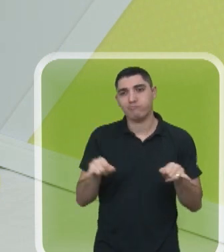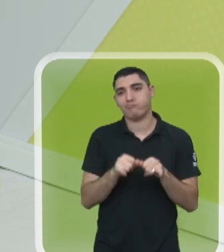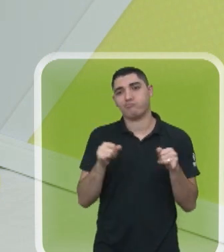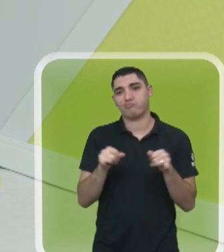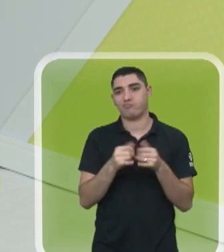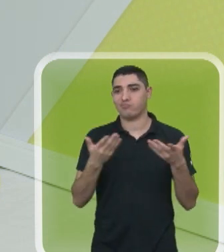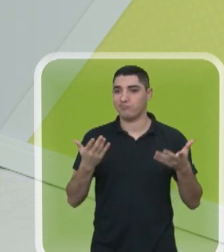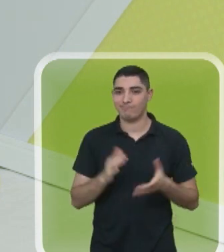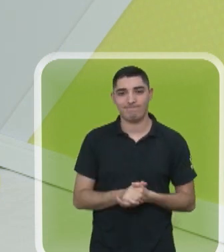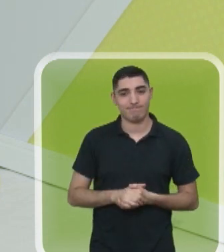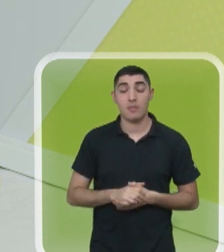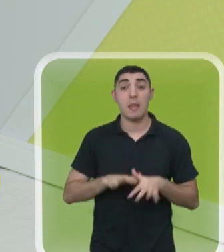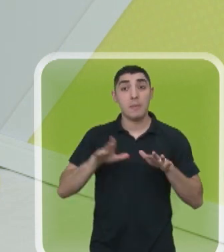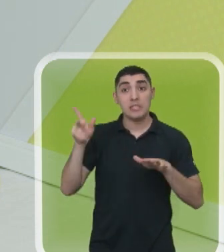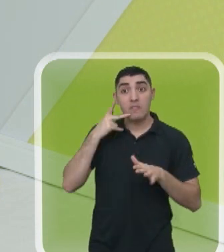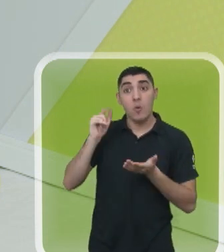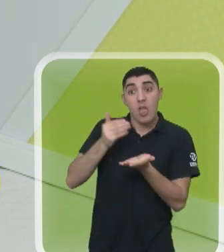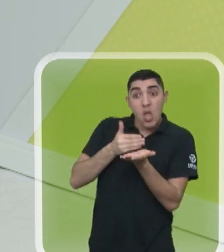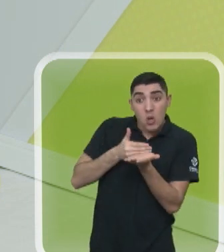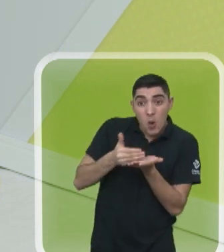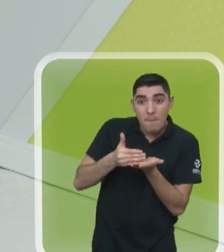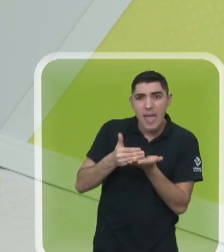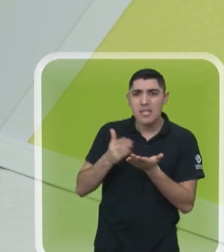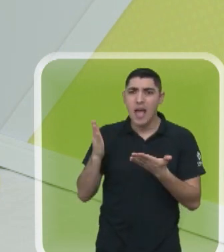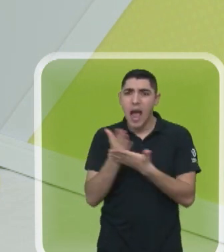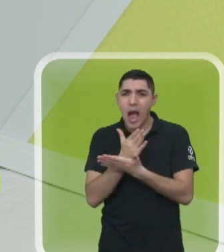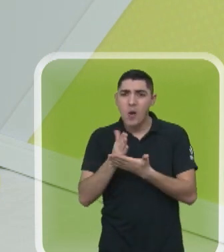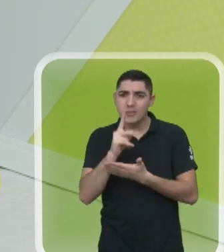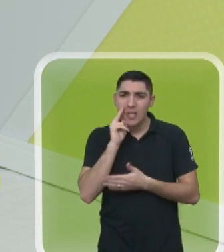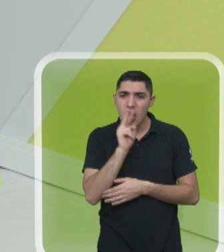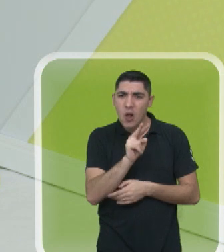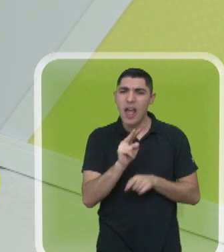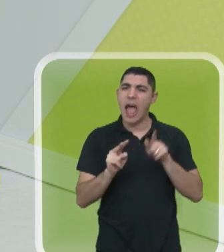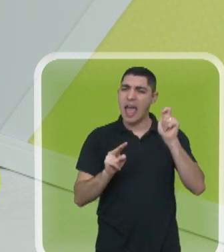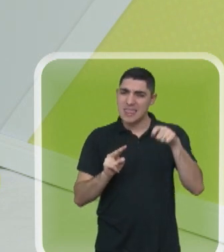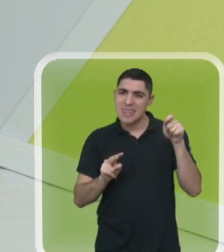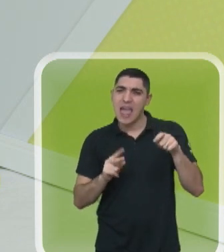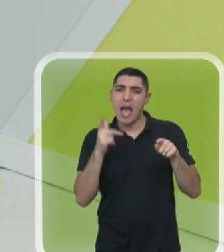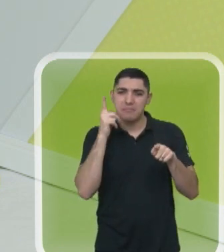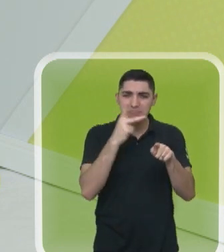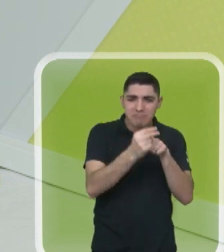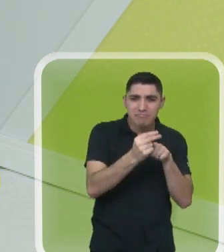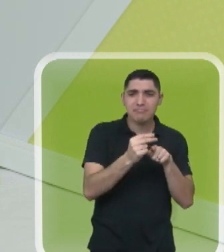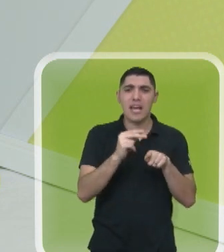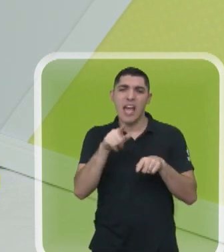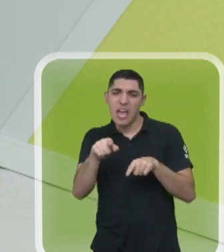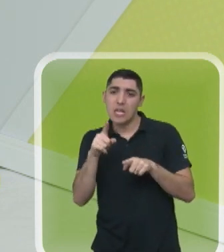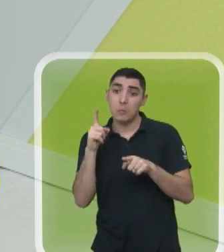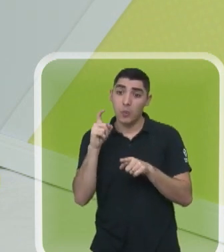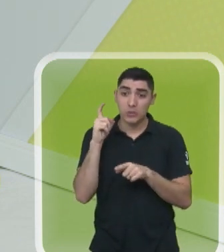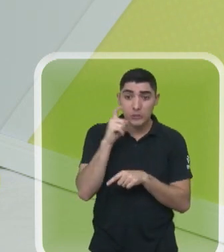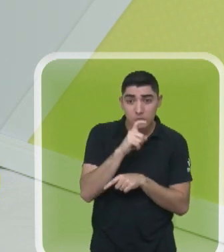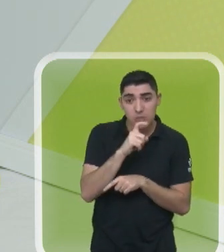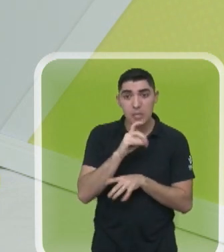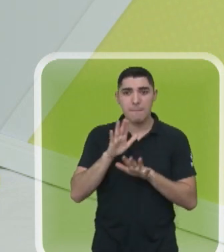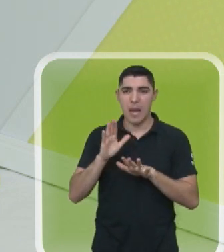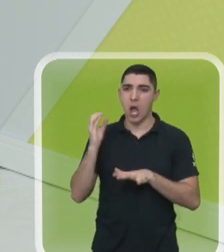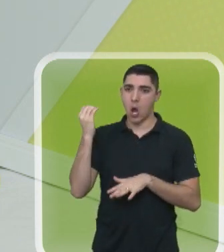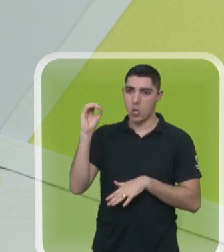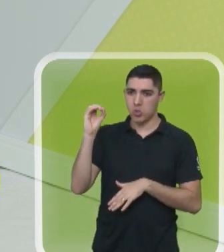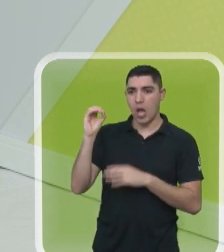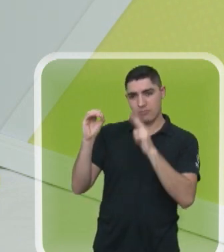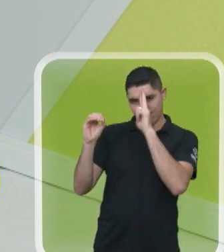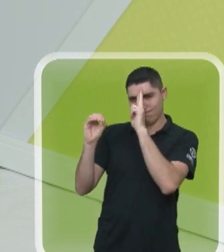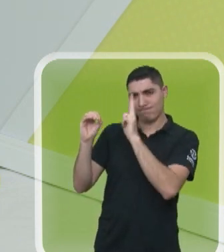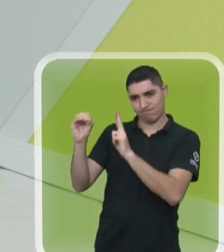jogo, que nem você falou no início da temporada, tem jogos que quando você olha a tabela, você fala, esse aqui dá para ganhar, esse aqui já vai ser mais difícil. E o Osasco, com todo respeito ao